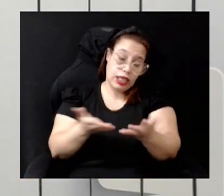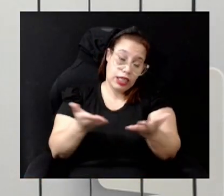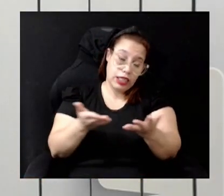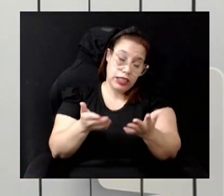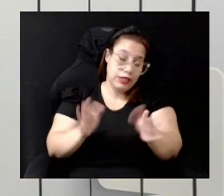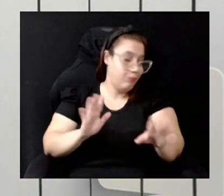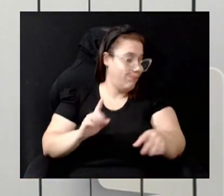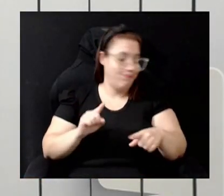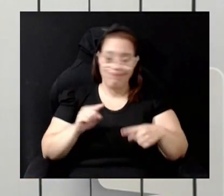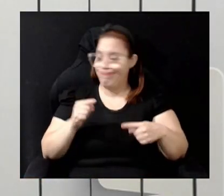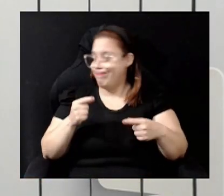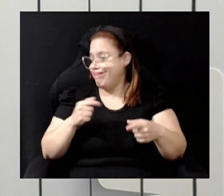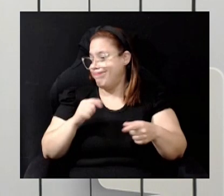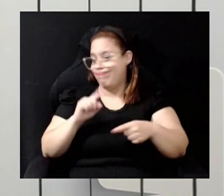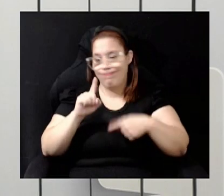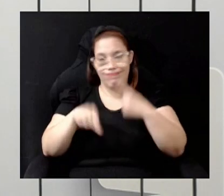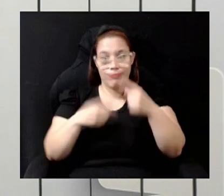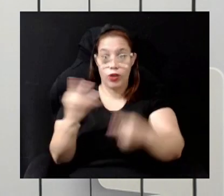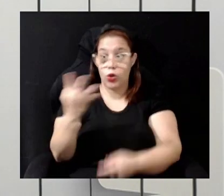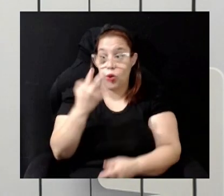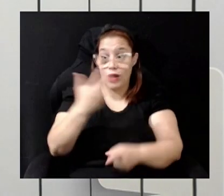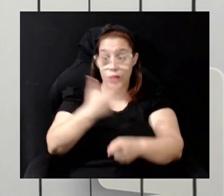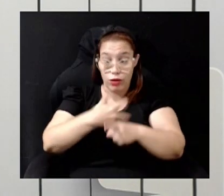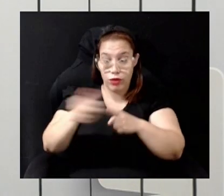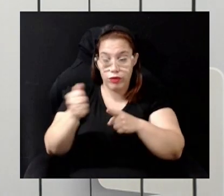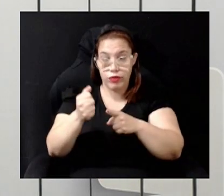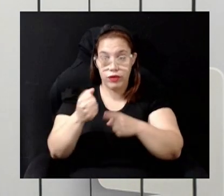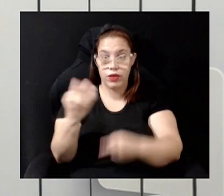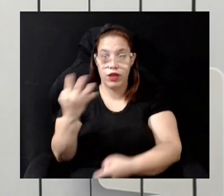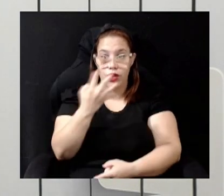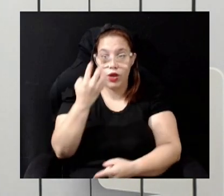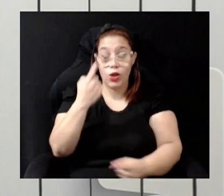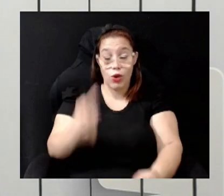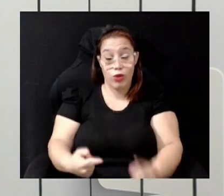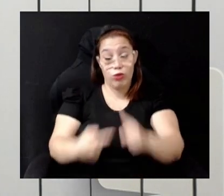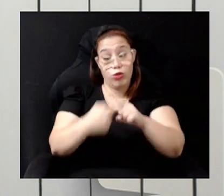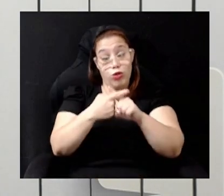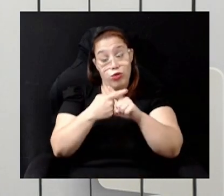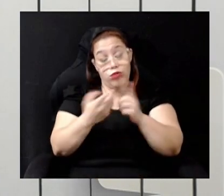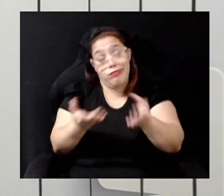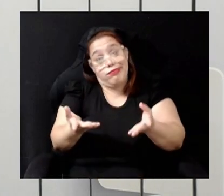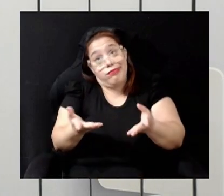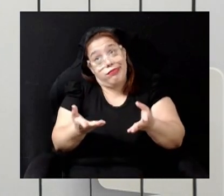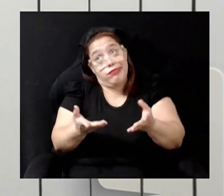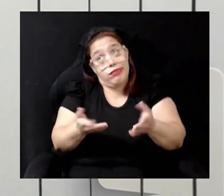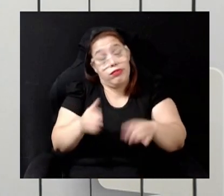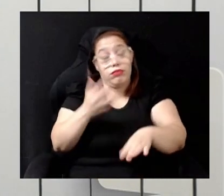precisa de 4 vitórias em 4 jogos. De acordo com os matemáticos,